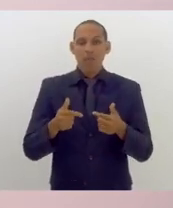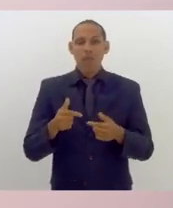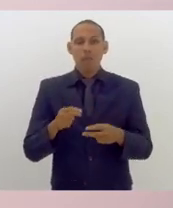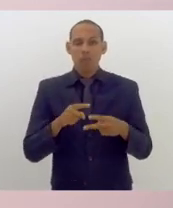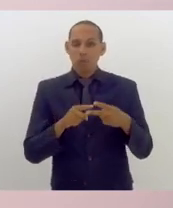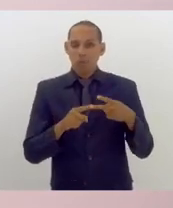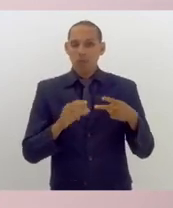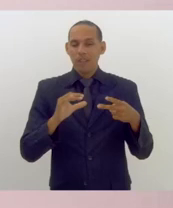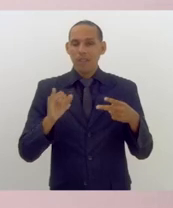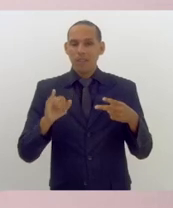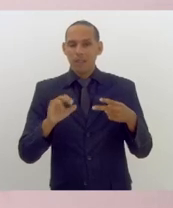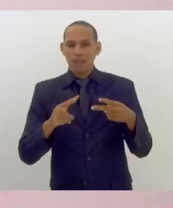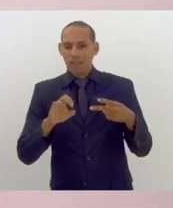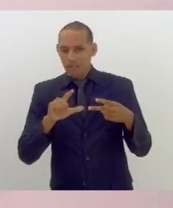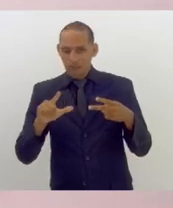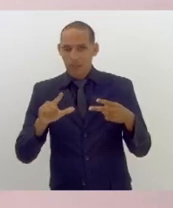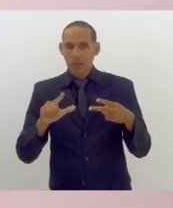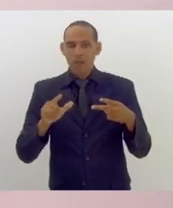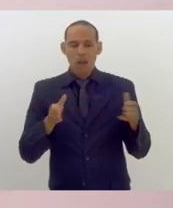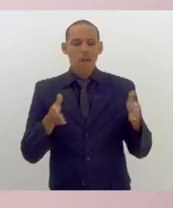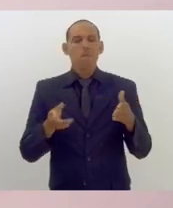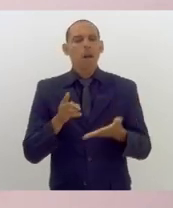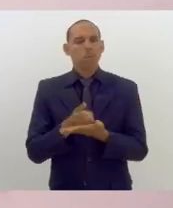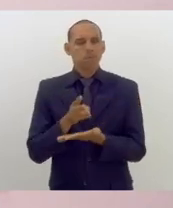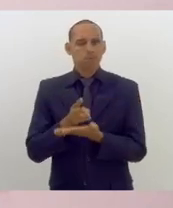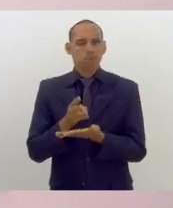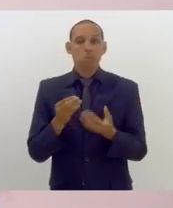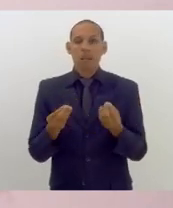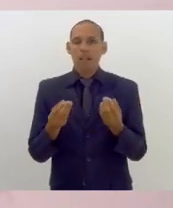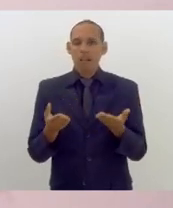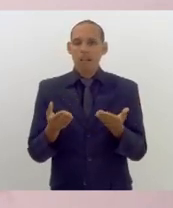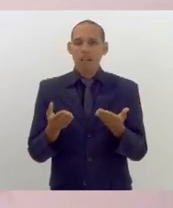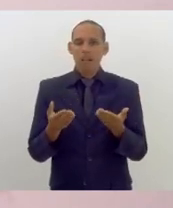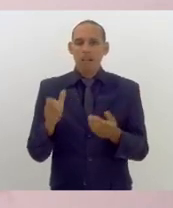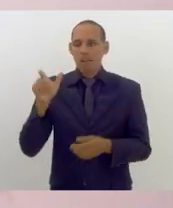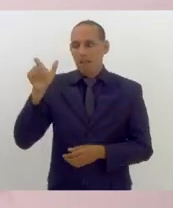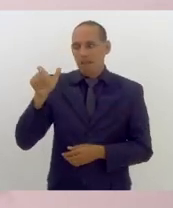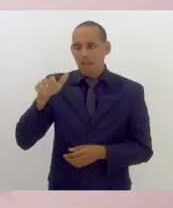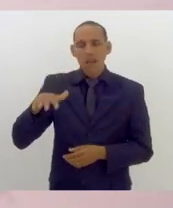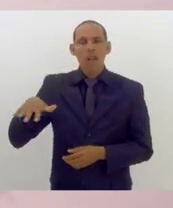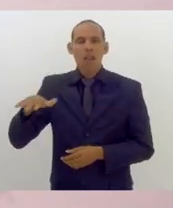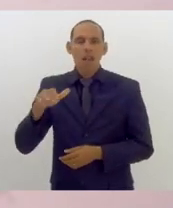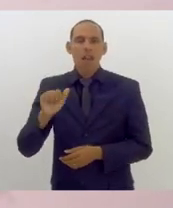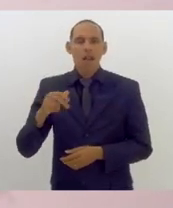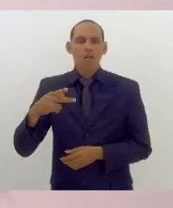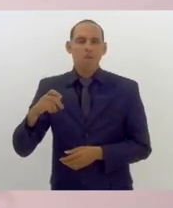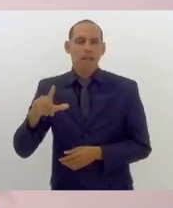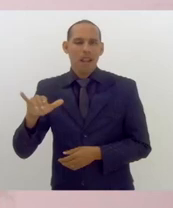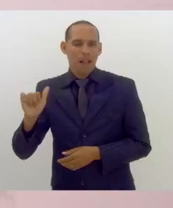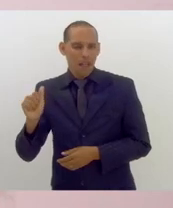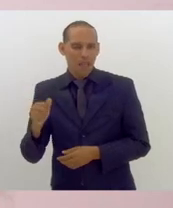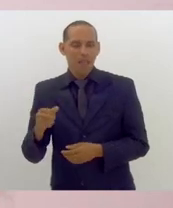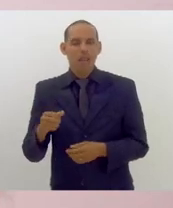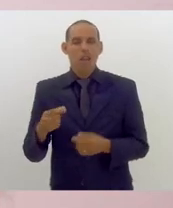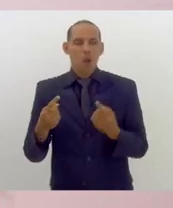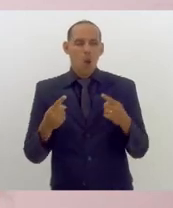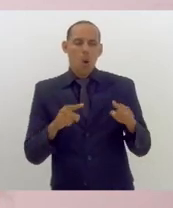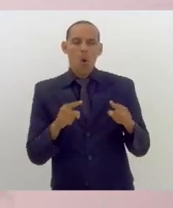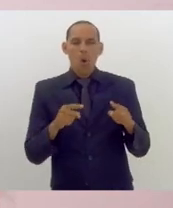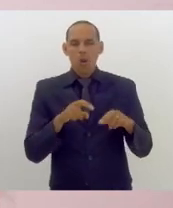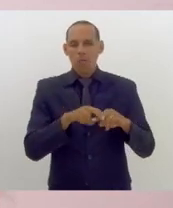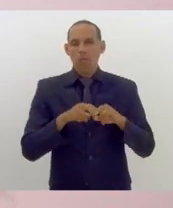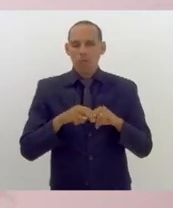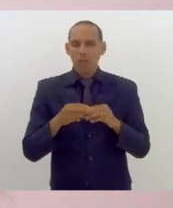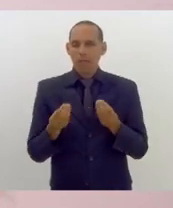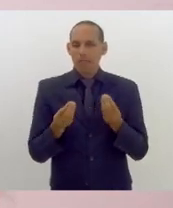atualmente ainda com prazo para a parte apelada oferecer contra razões sendo certo